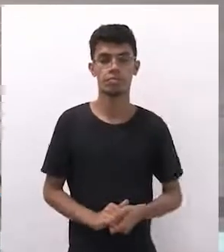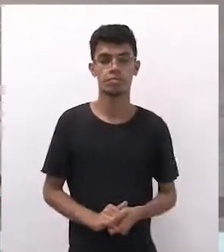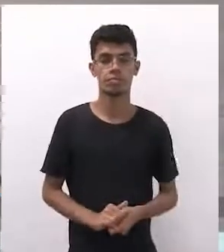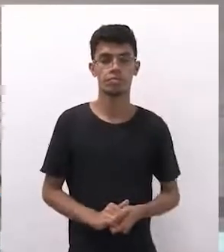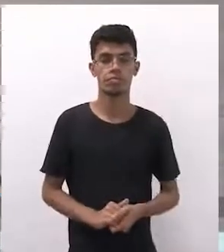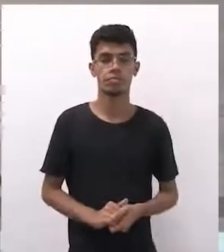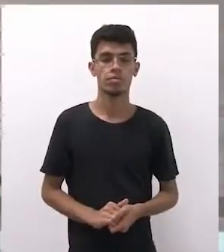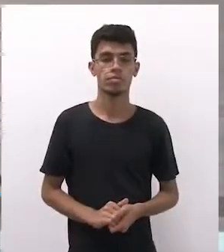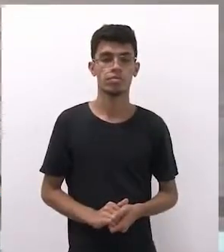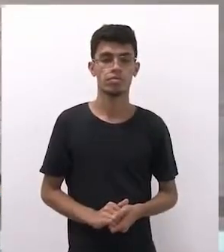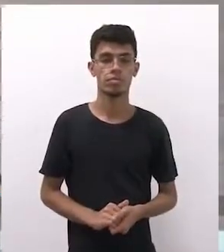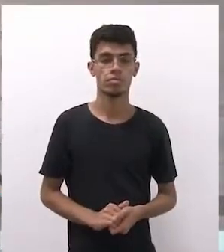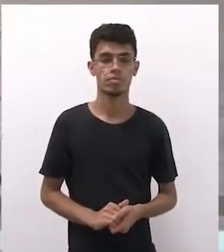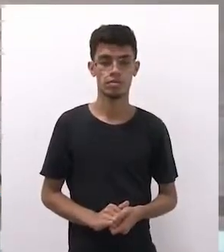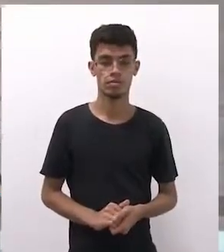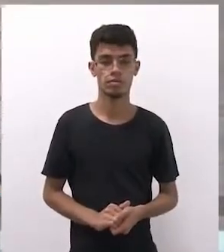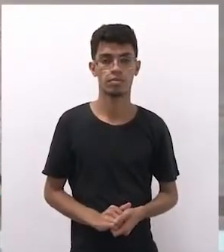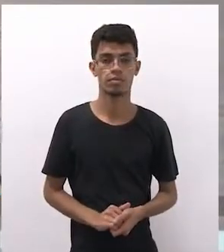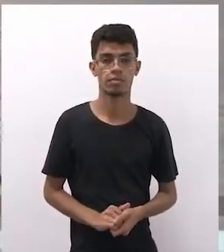mais agravada, né?